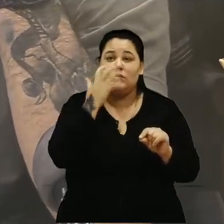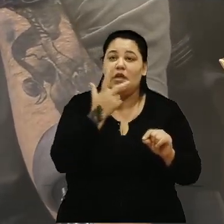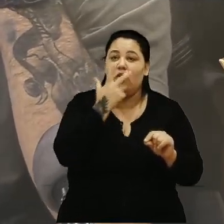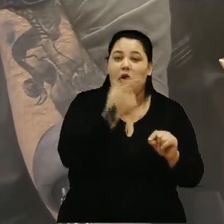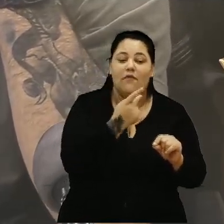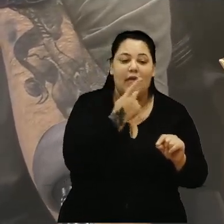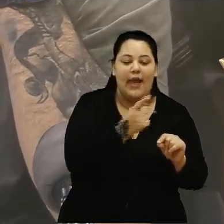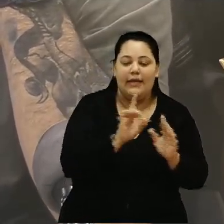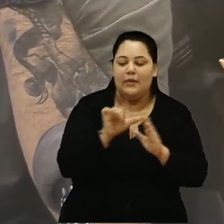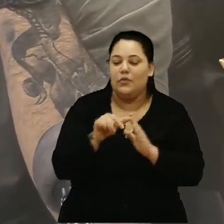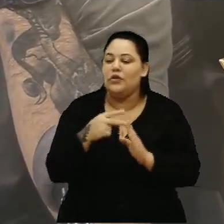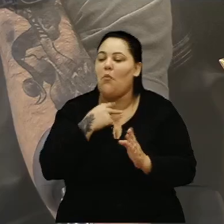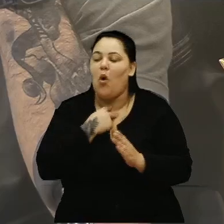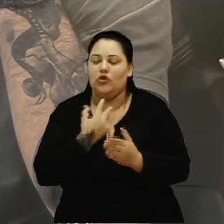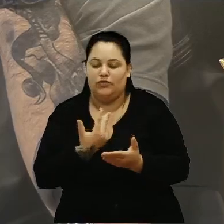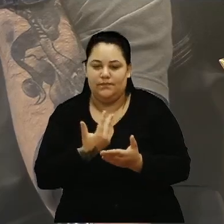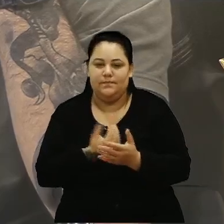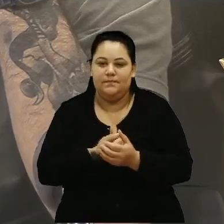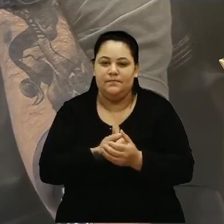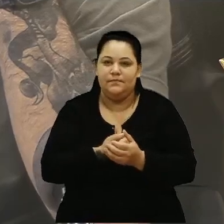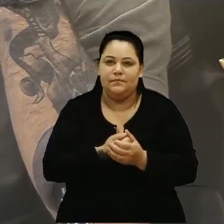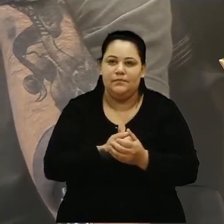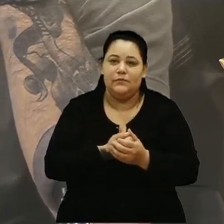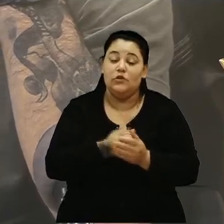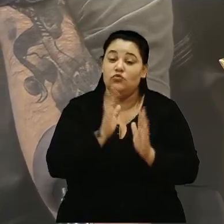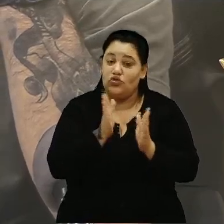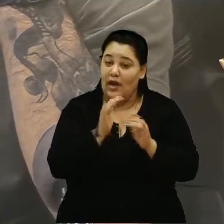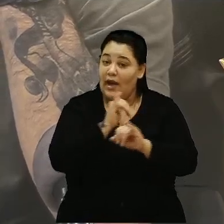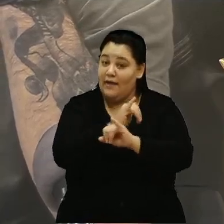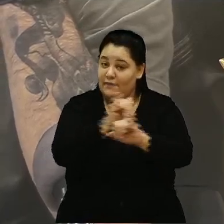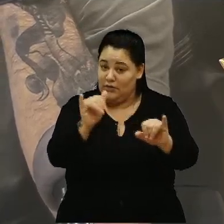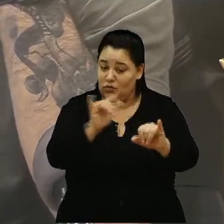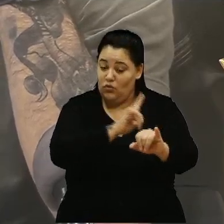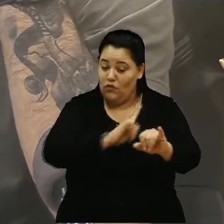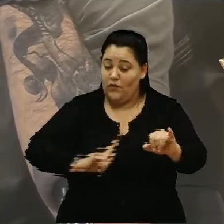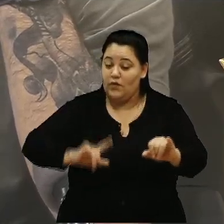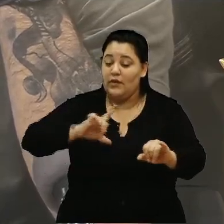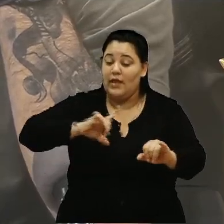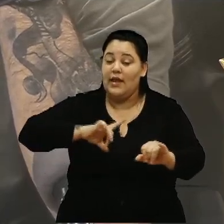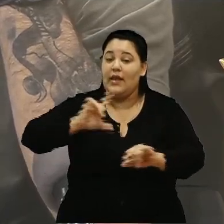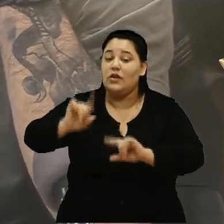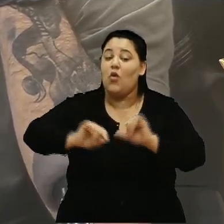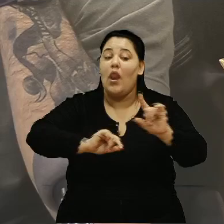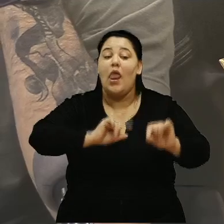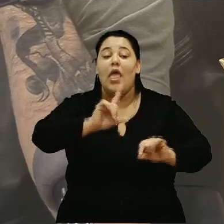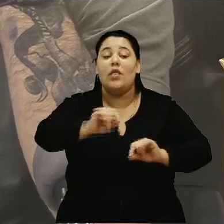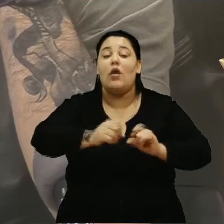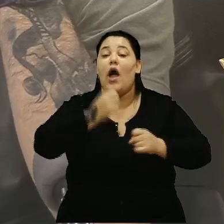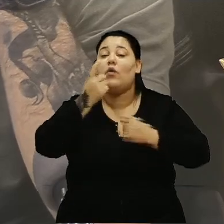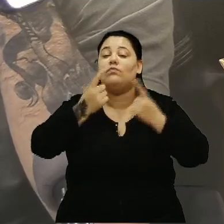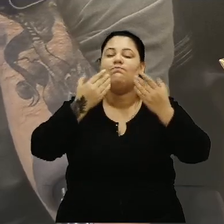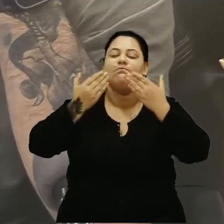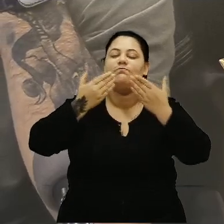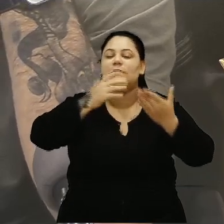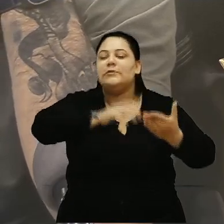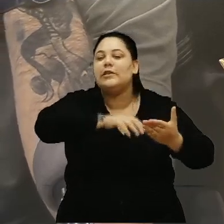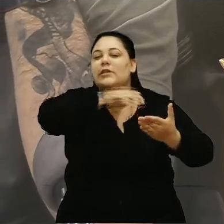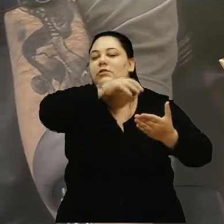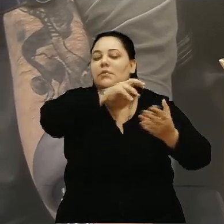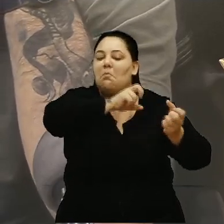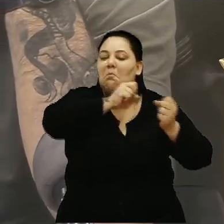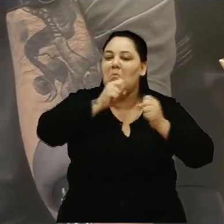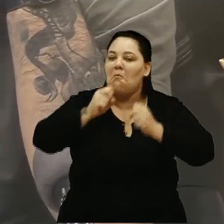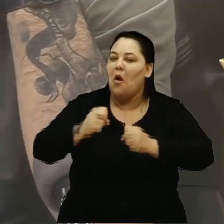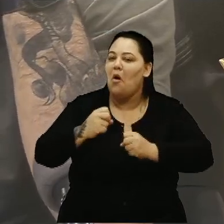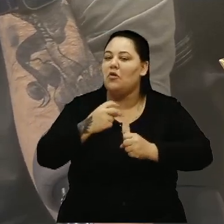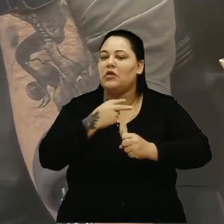daqui a pouco não pode mais. Mas então já lhe digo que o governo já sim tem alguns terrenos que eles já estão analisando a viabilidade para não deixar